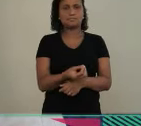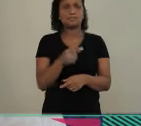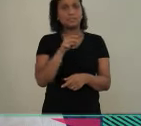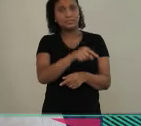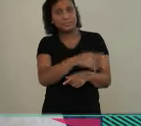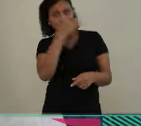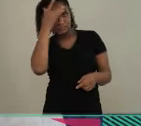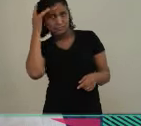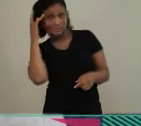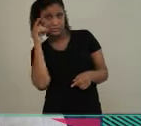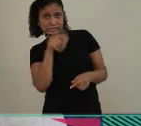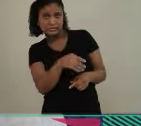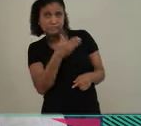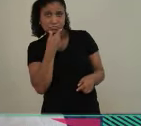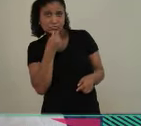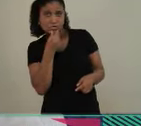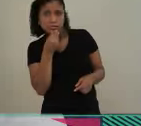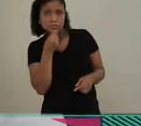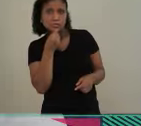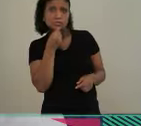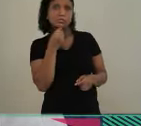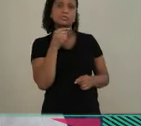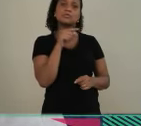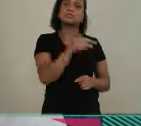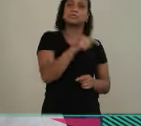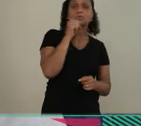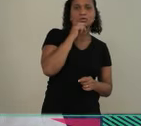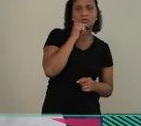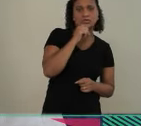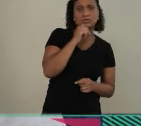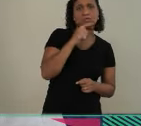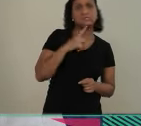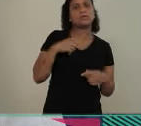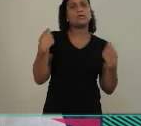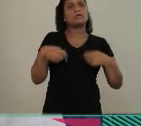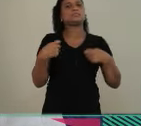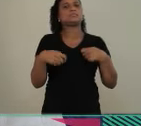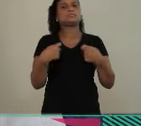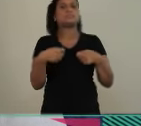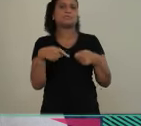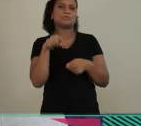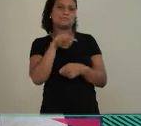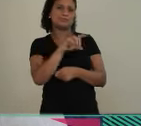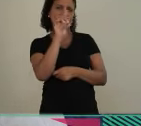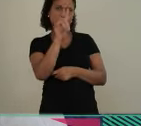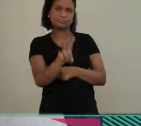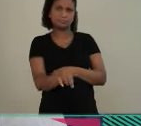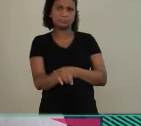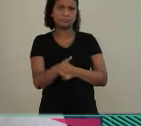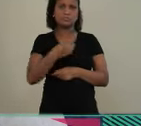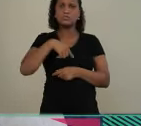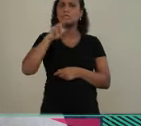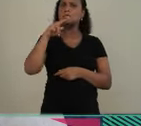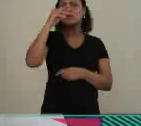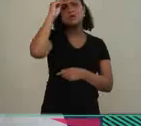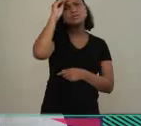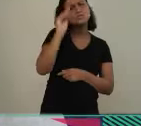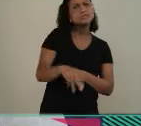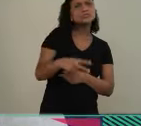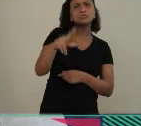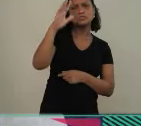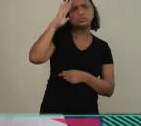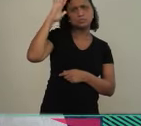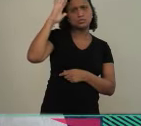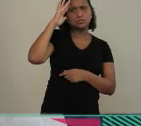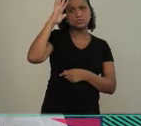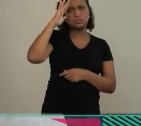o melhor para seu filho. E essas pessoas, esses meninos e meninas que têm necessidades especiais, que nunca desistam dos seus sonhos.